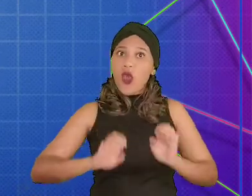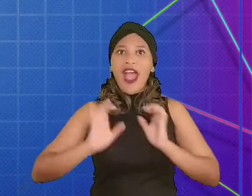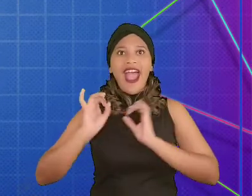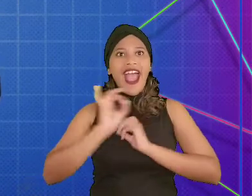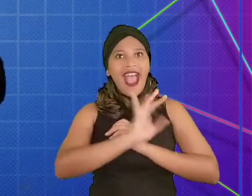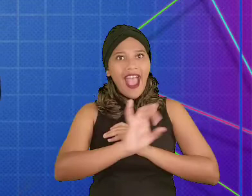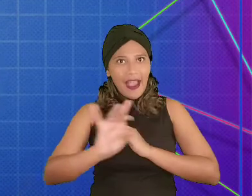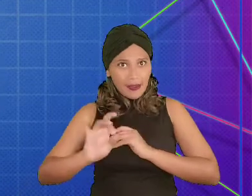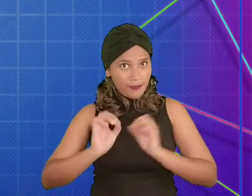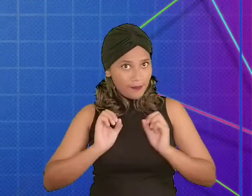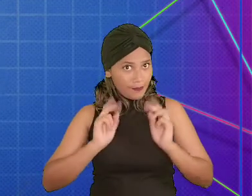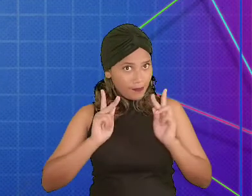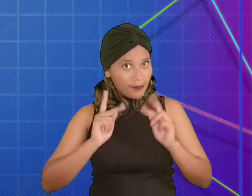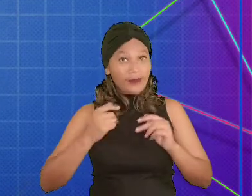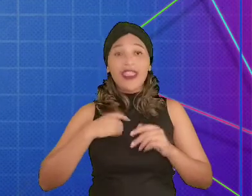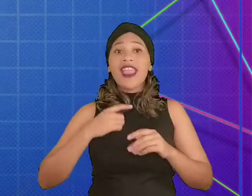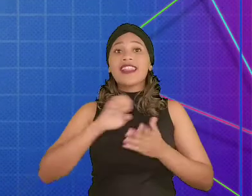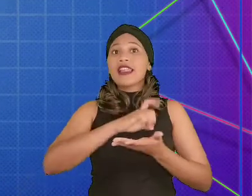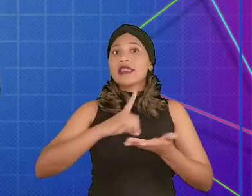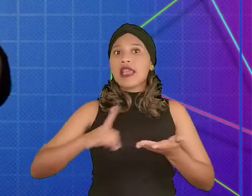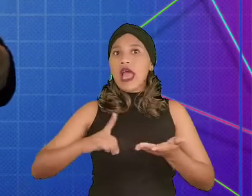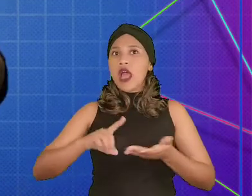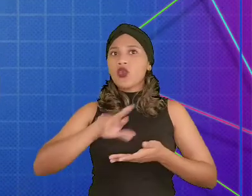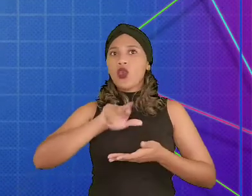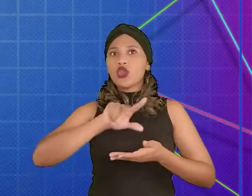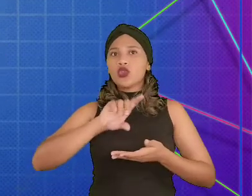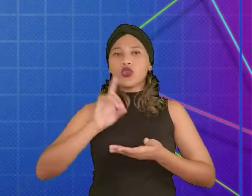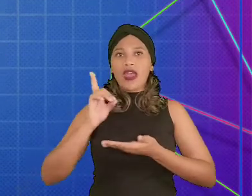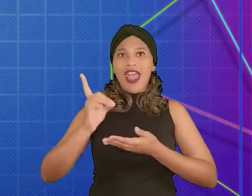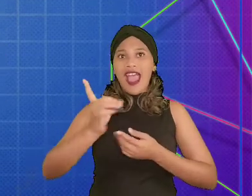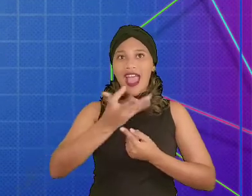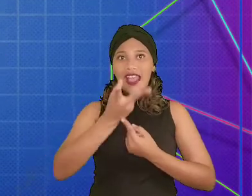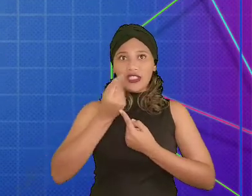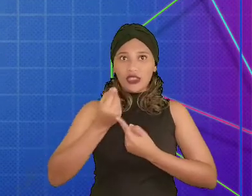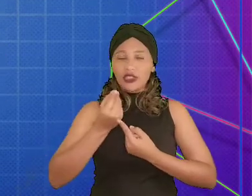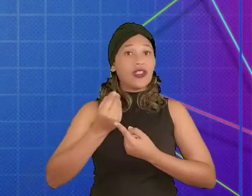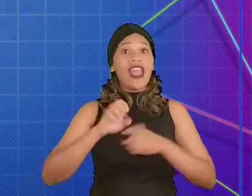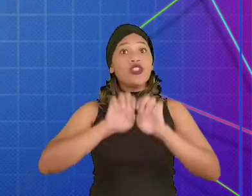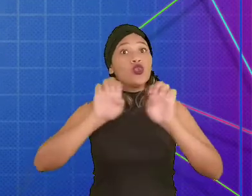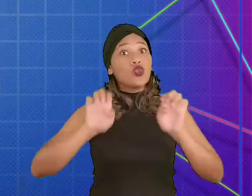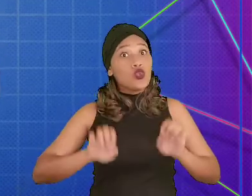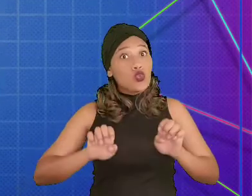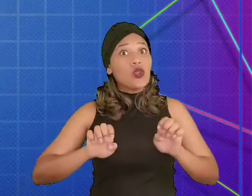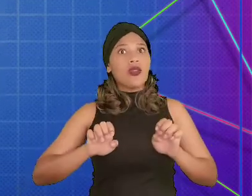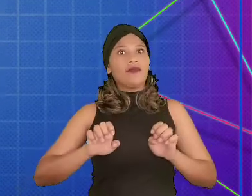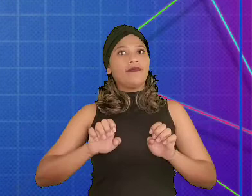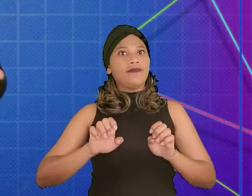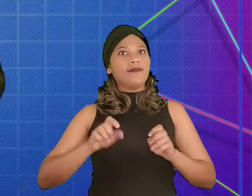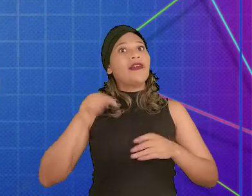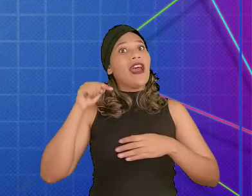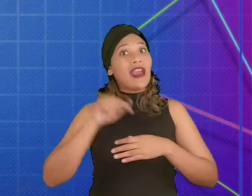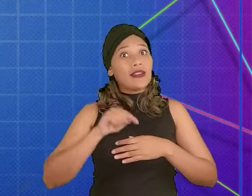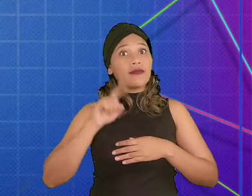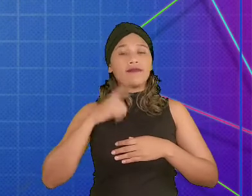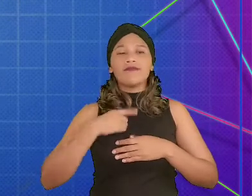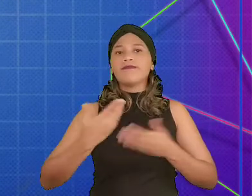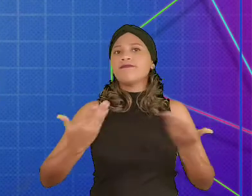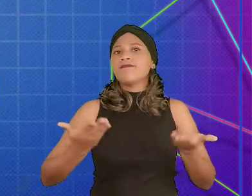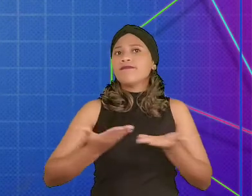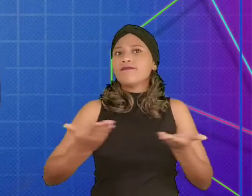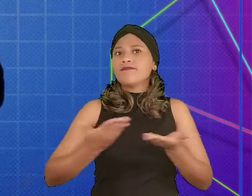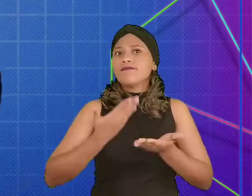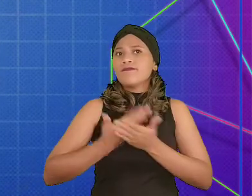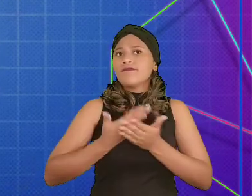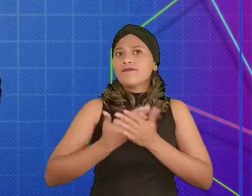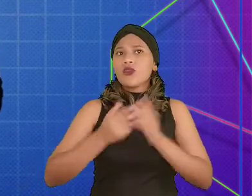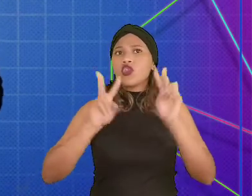das fases, ok? Design nos jogos não tem a ver com arte, e sim estrutura, planejamento. Assim, nessa aula vamos falar